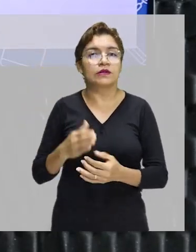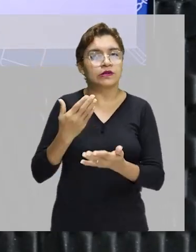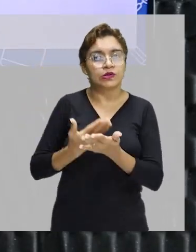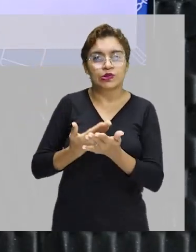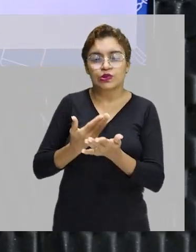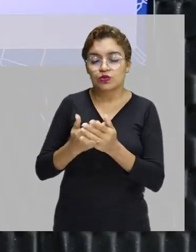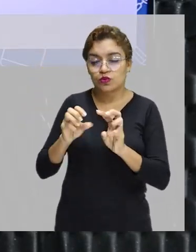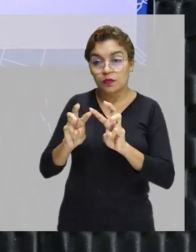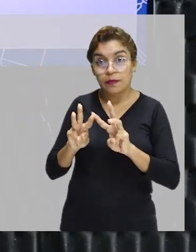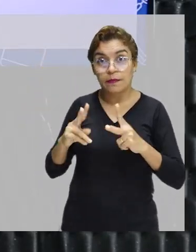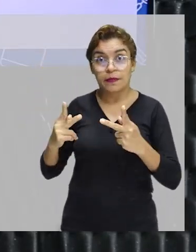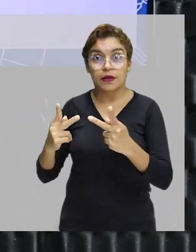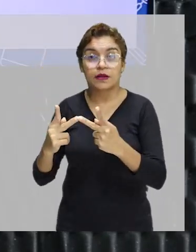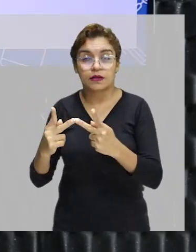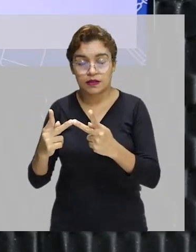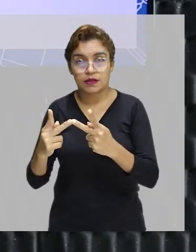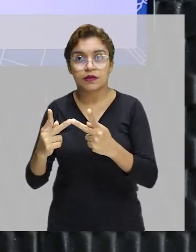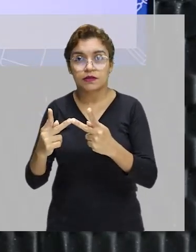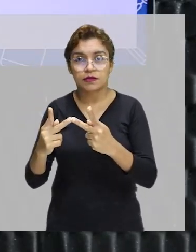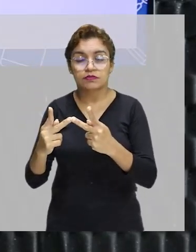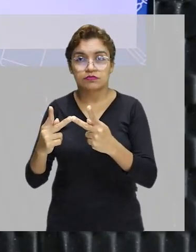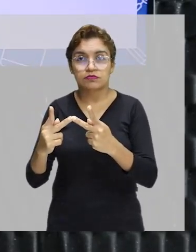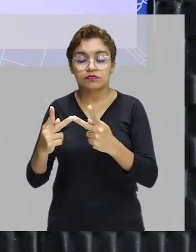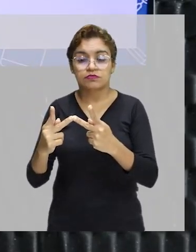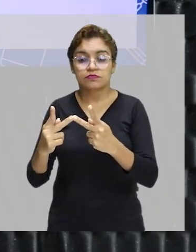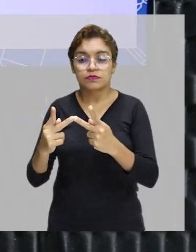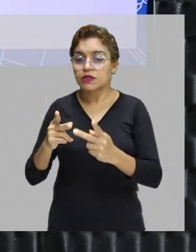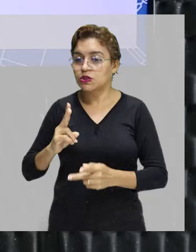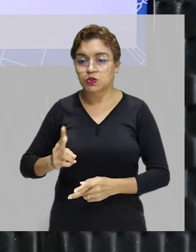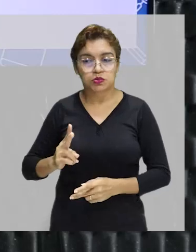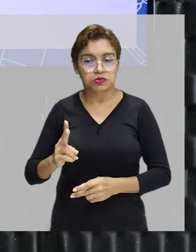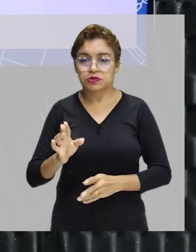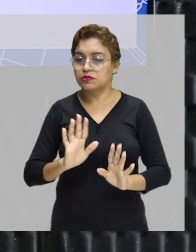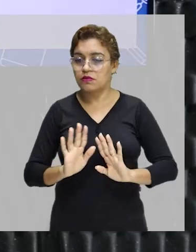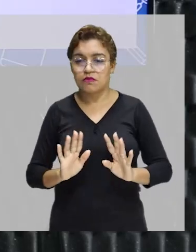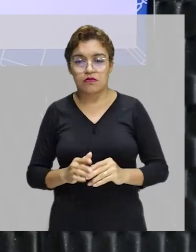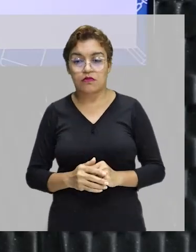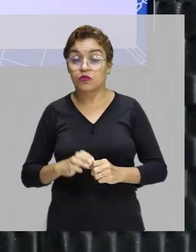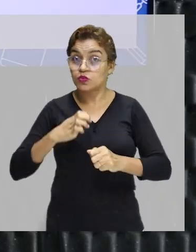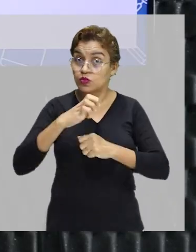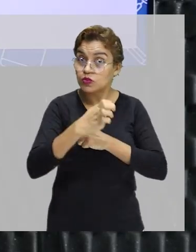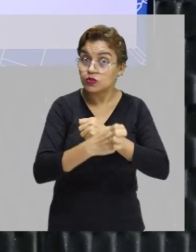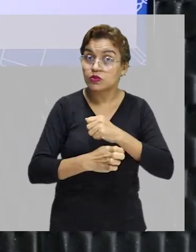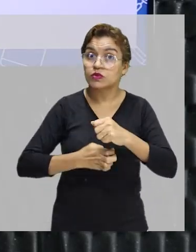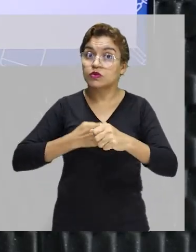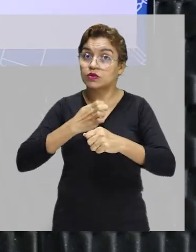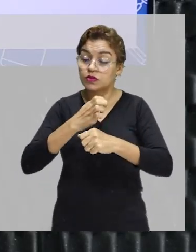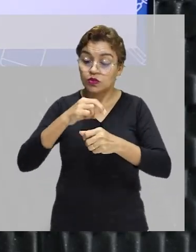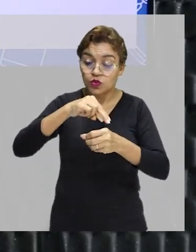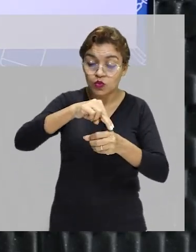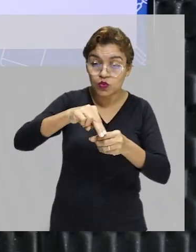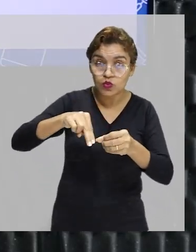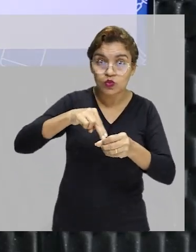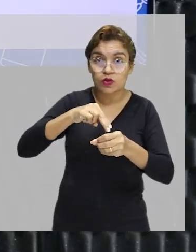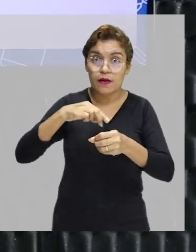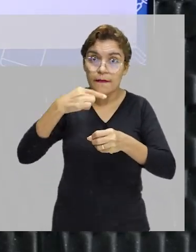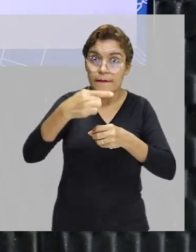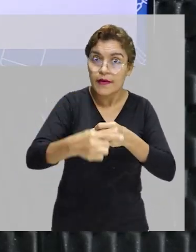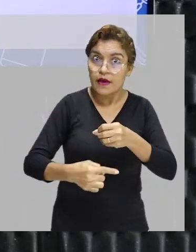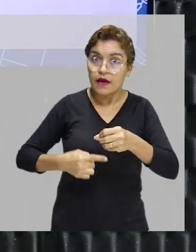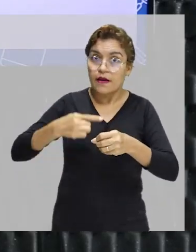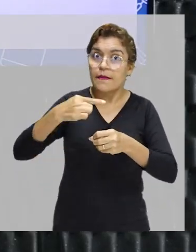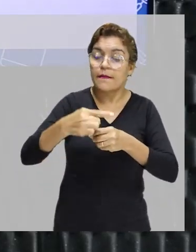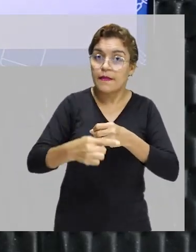a matéria era descontínua e os elétrons circundavam o núcleo do átomo